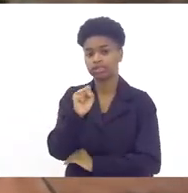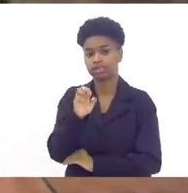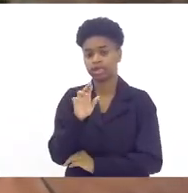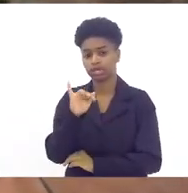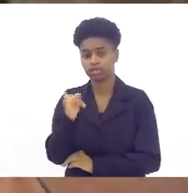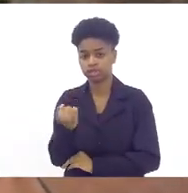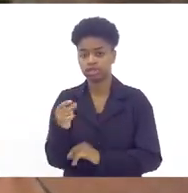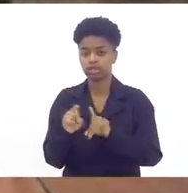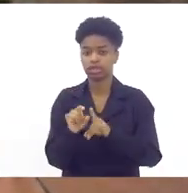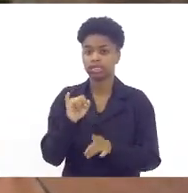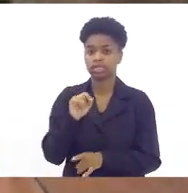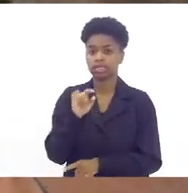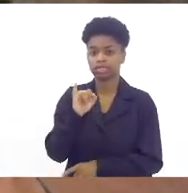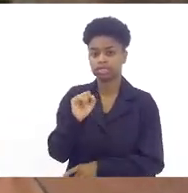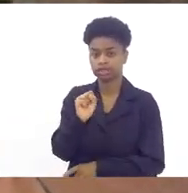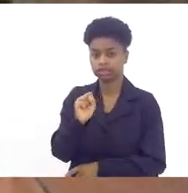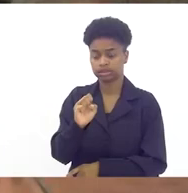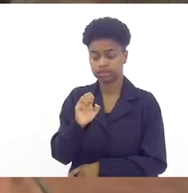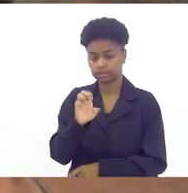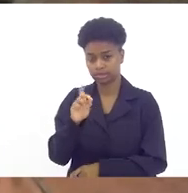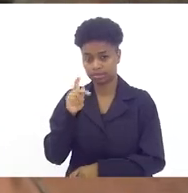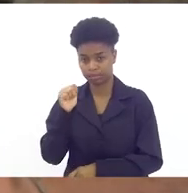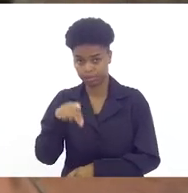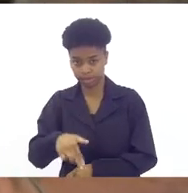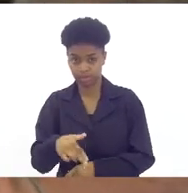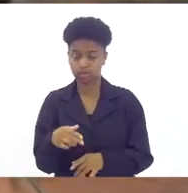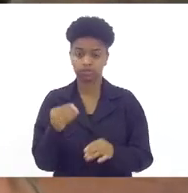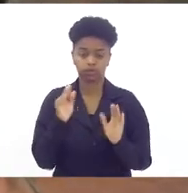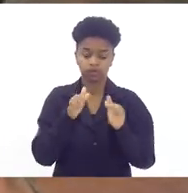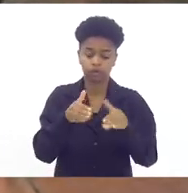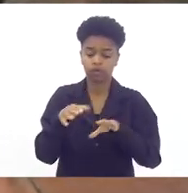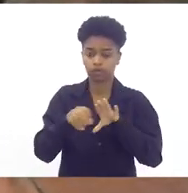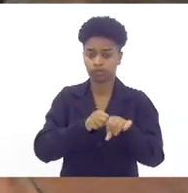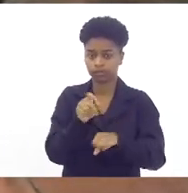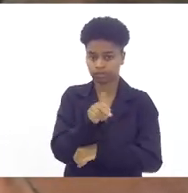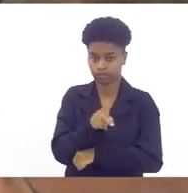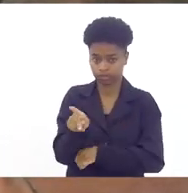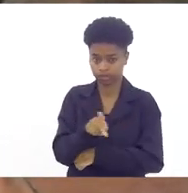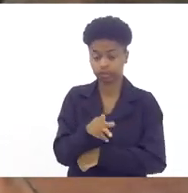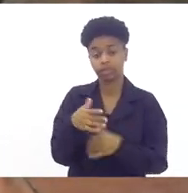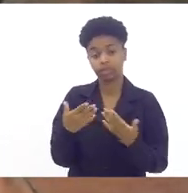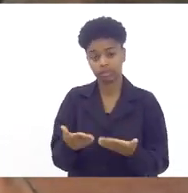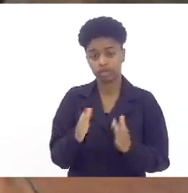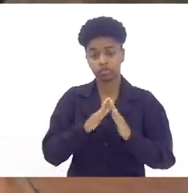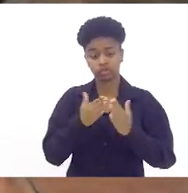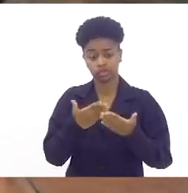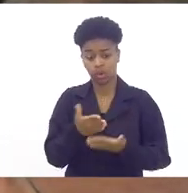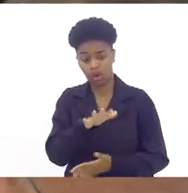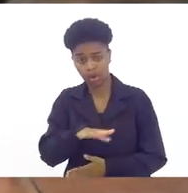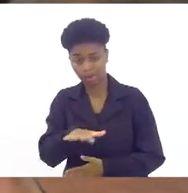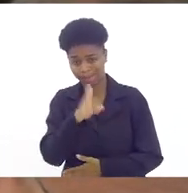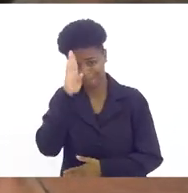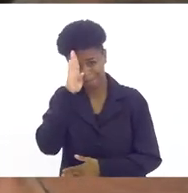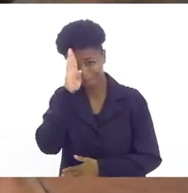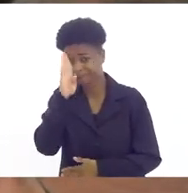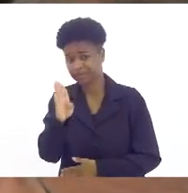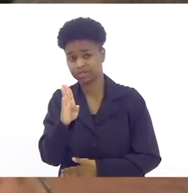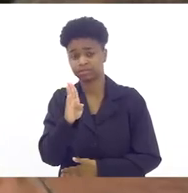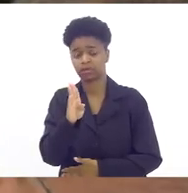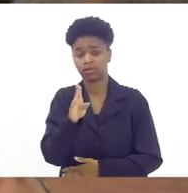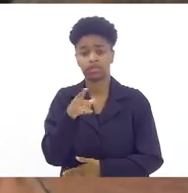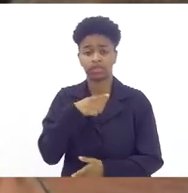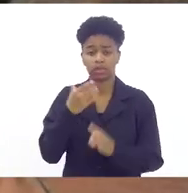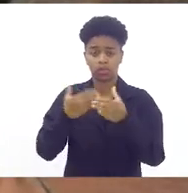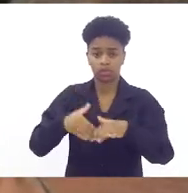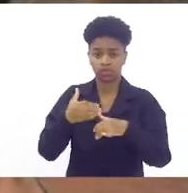isepan também tem na formação de professores por isso para a manutenção desse Colégio de Aplicação é fundamental né que se faça concurso